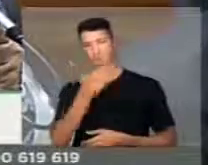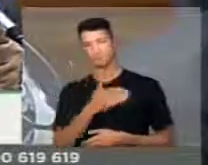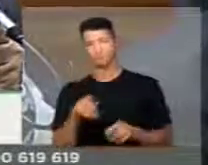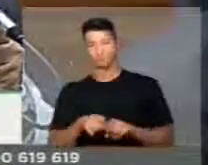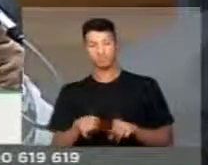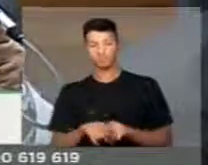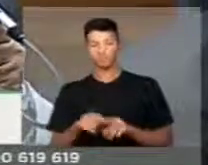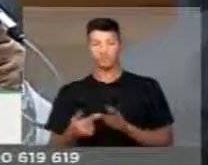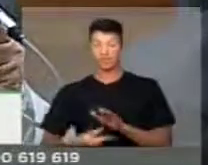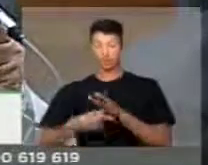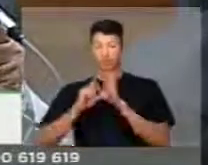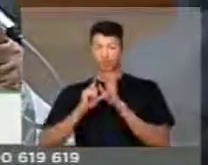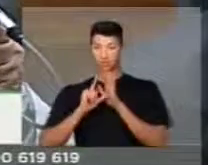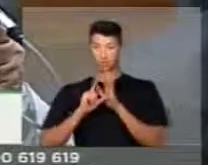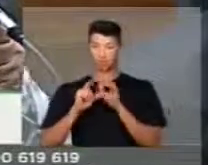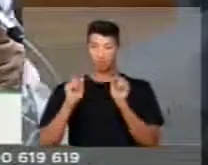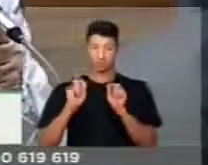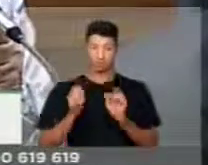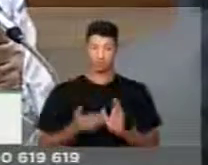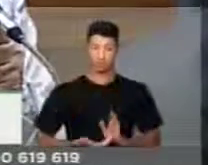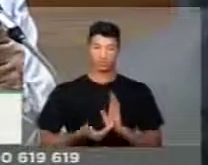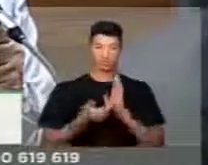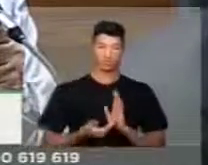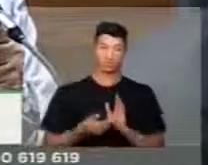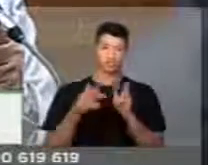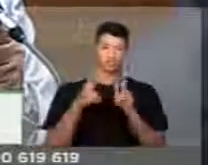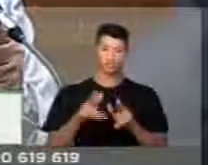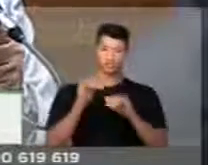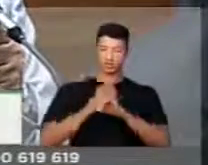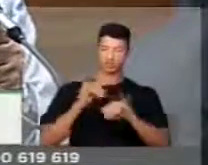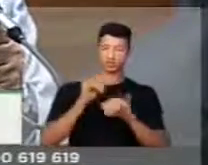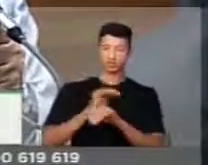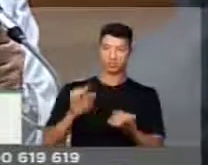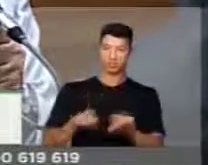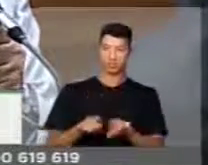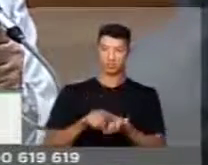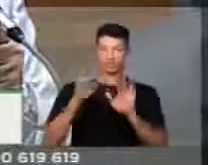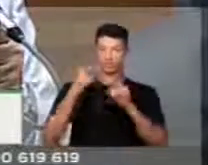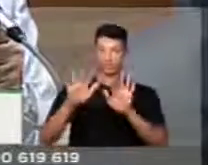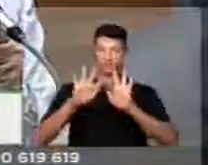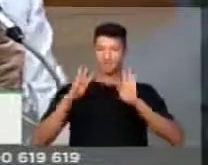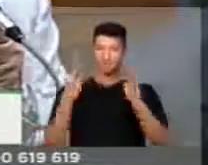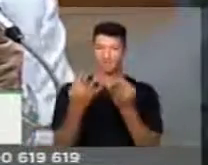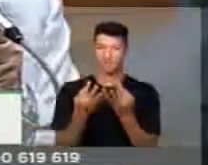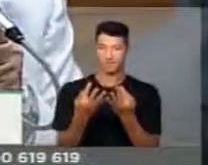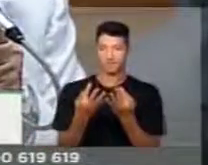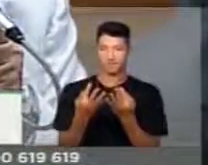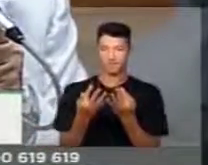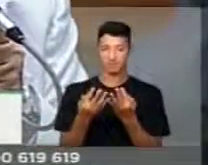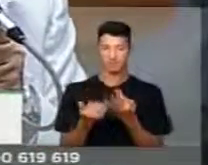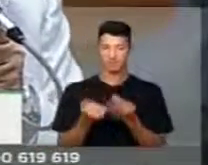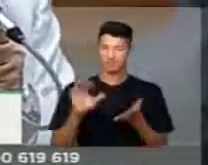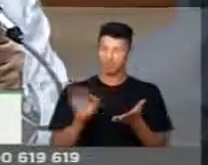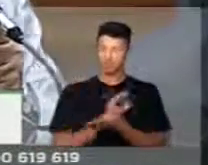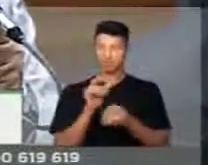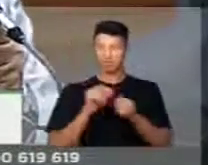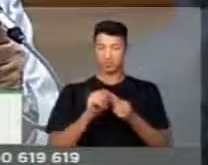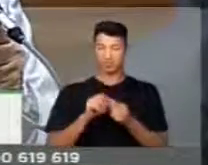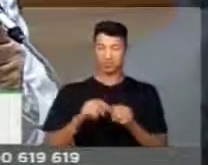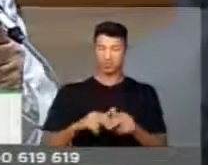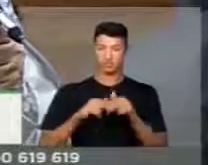no registro anterior, que esta casa comunique às famílias esse registro